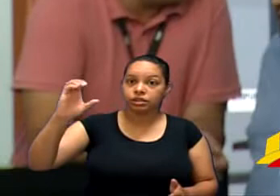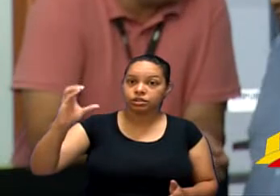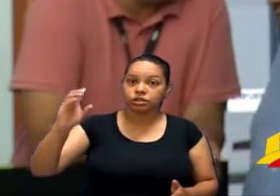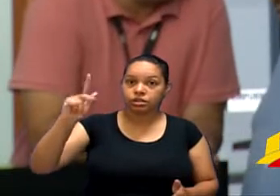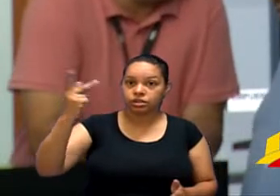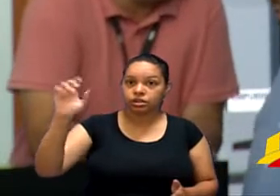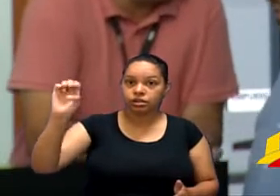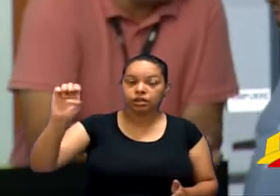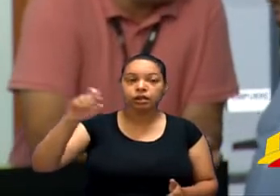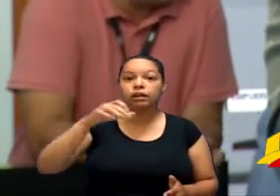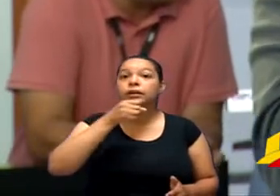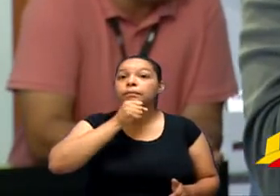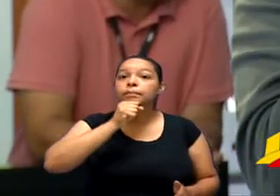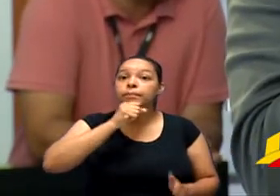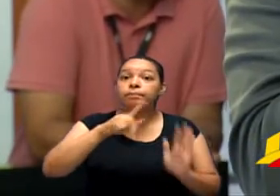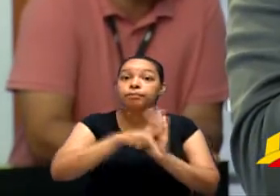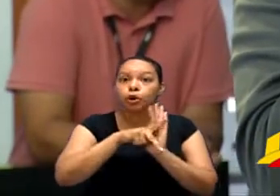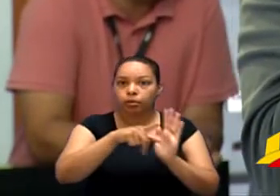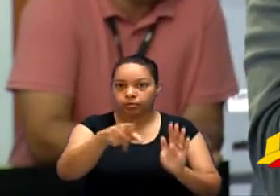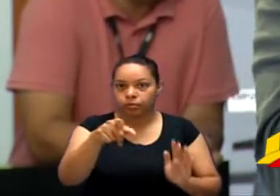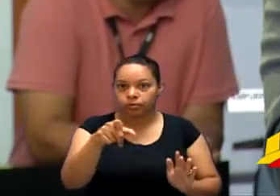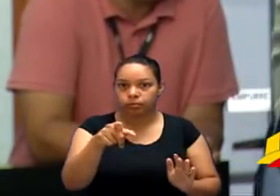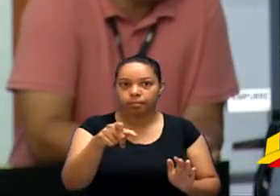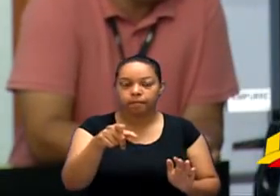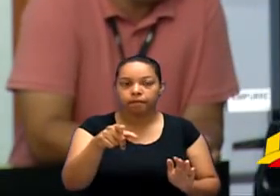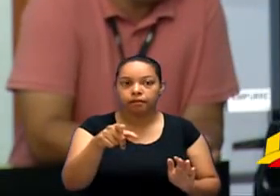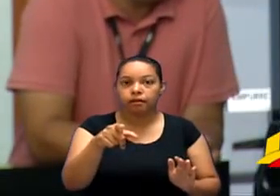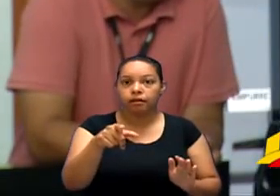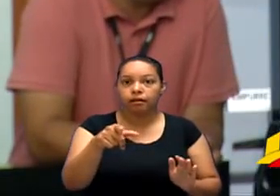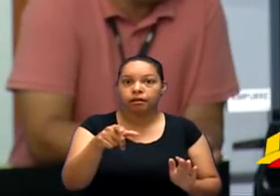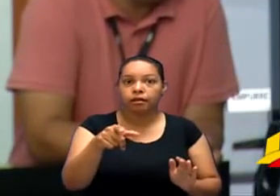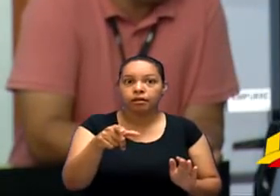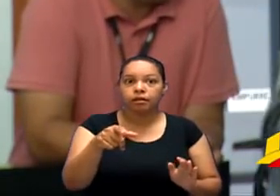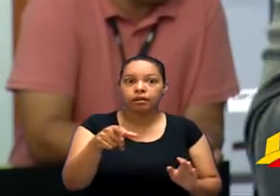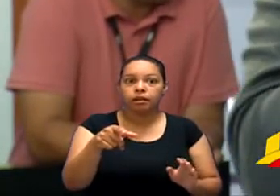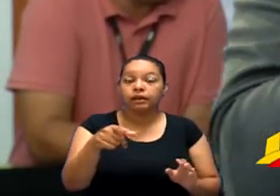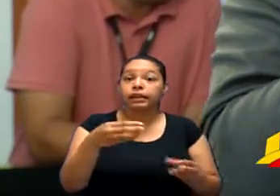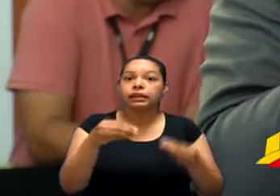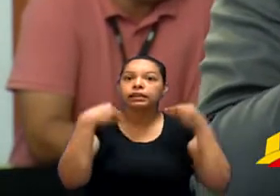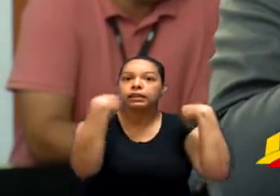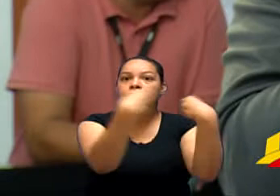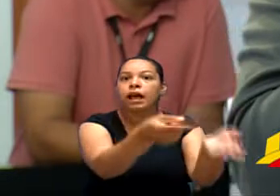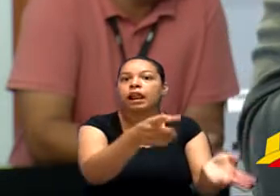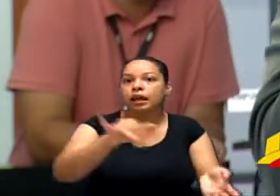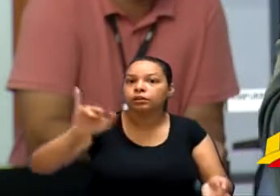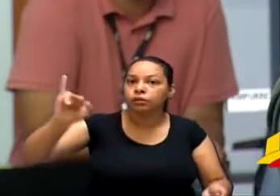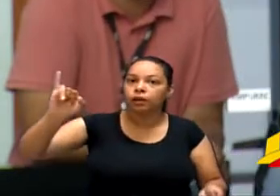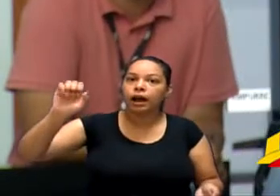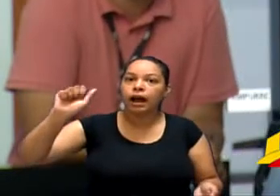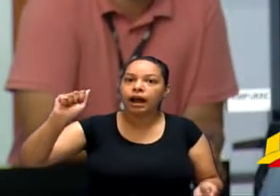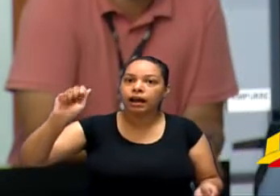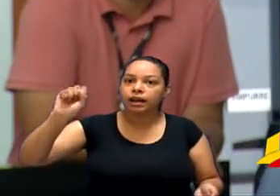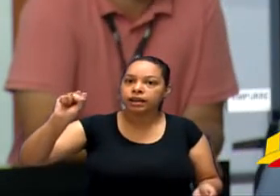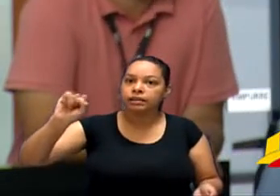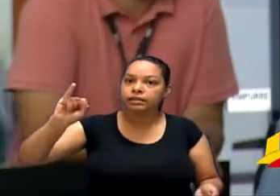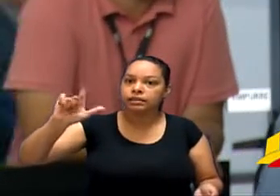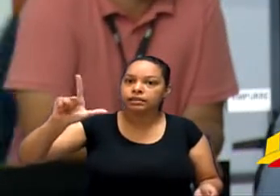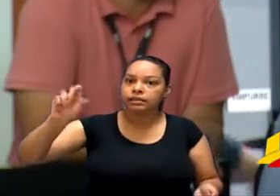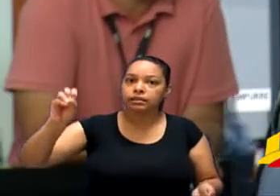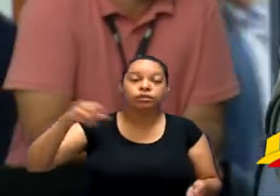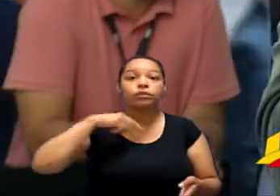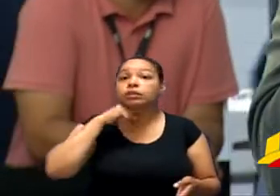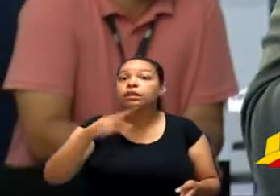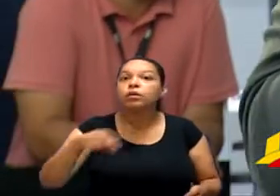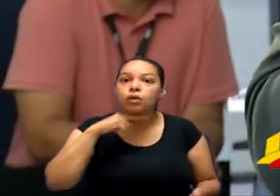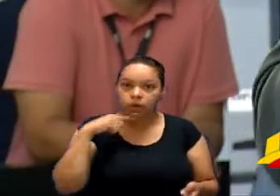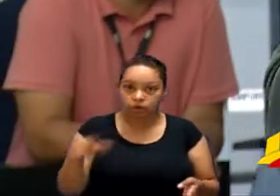gente não tem condições de pagar Cláudio para deixar um pai e uma mãe porque ganha um salário mínimo e gasta com remédio tem cidade que tem creche